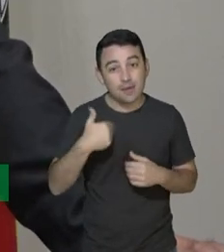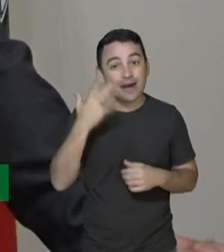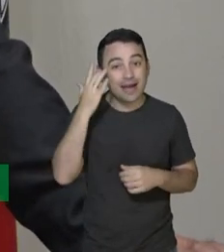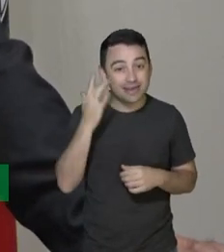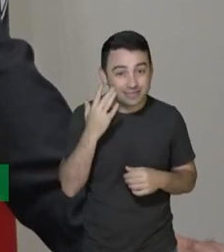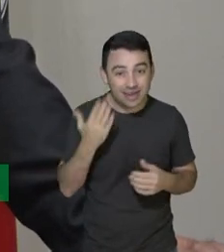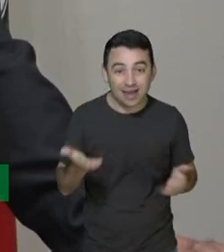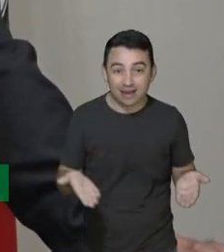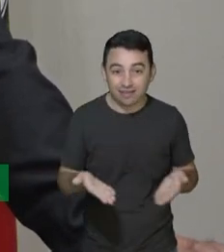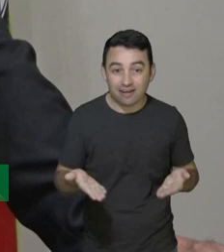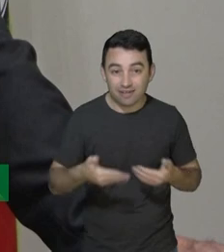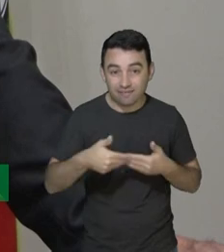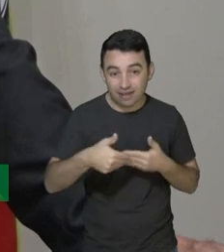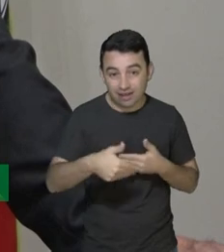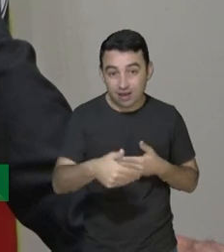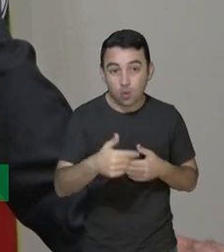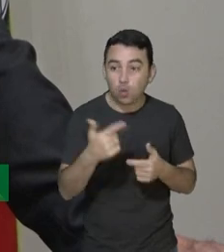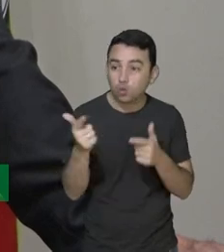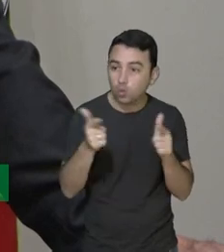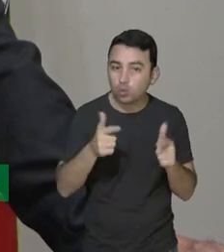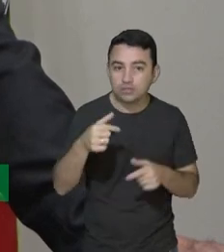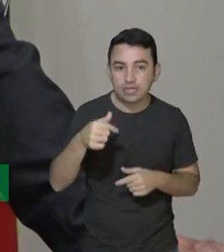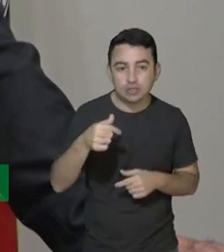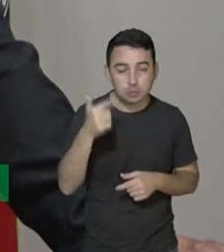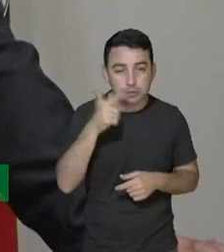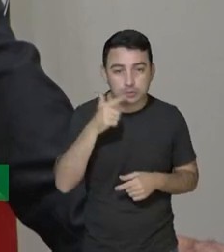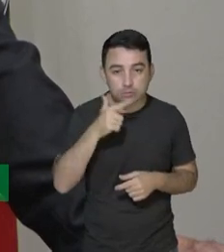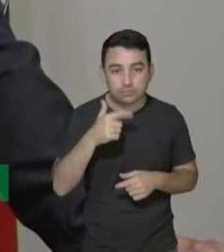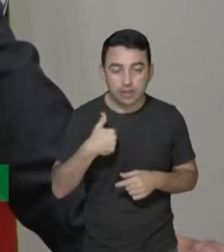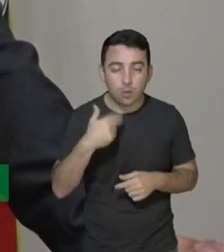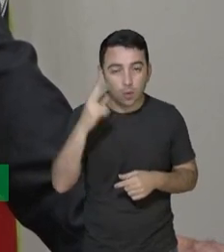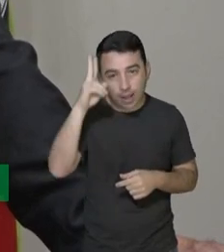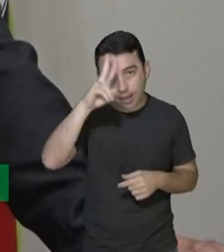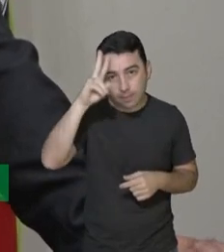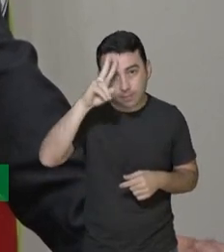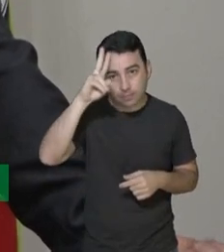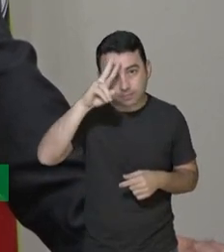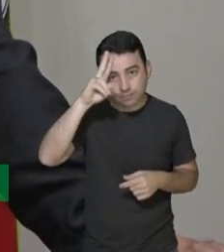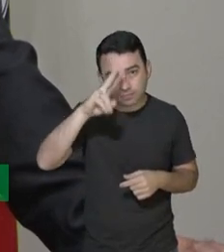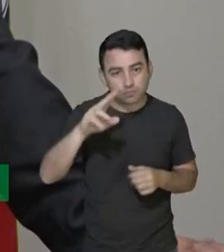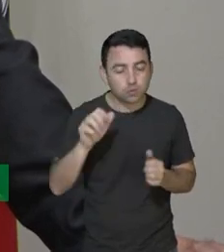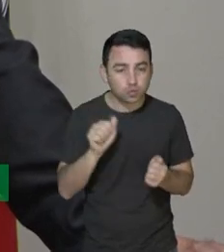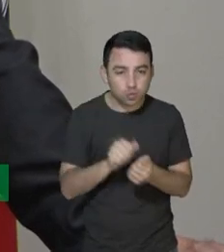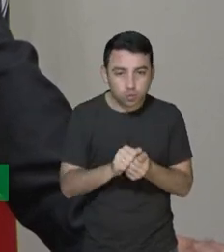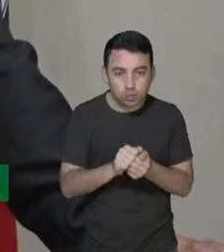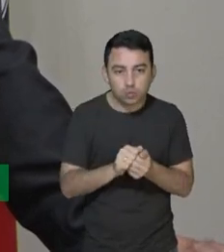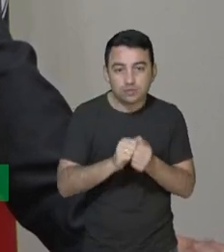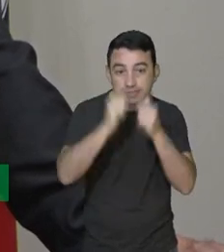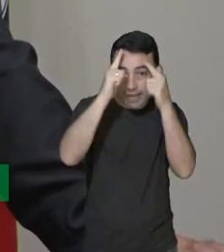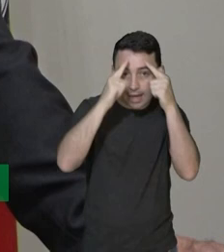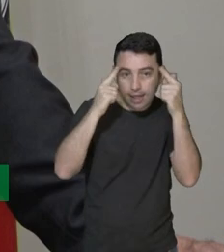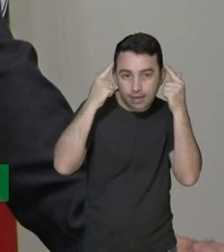em 7, mas não chegaram. Lembro aqui que chegou comigo o deputado Sareta, em